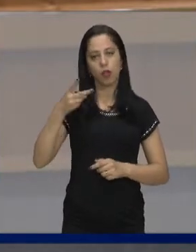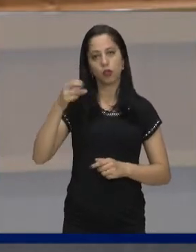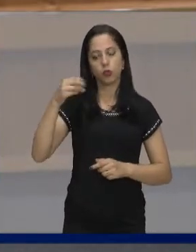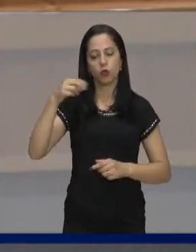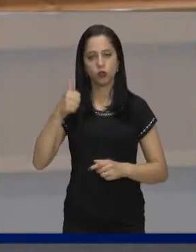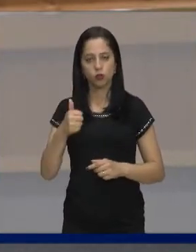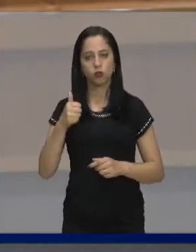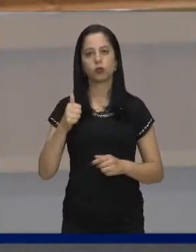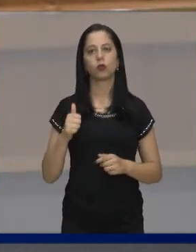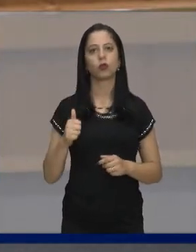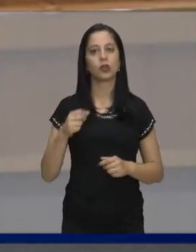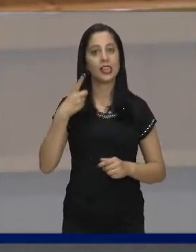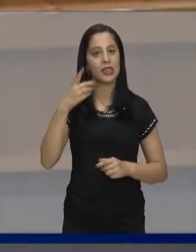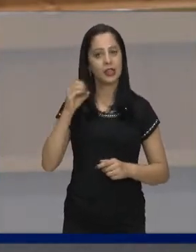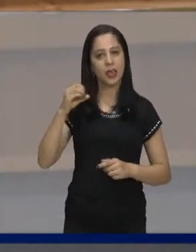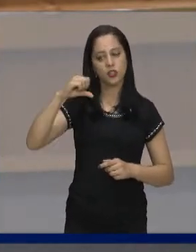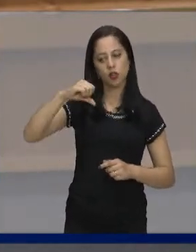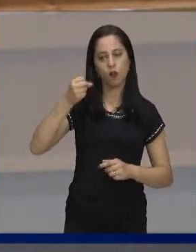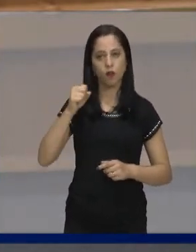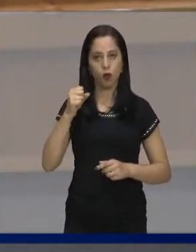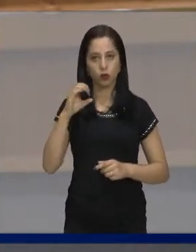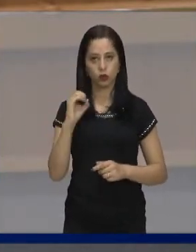7050/2021,